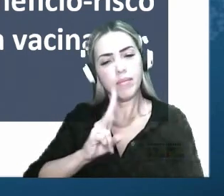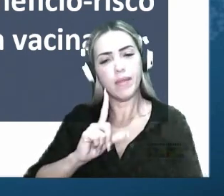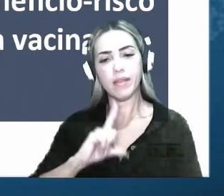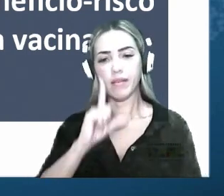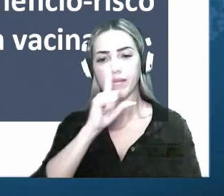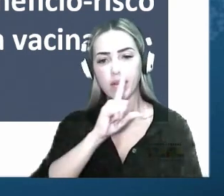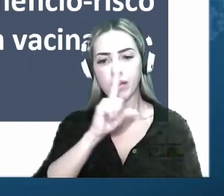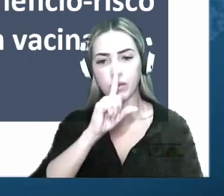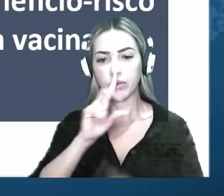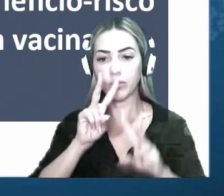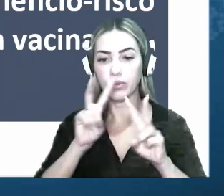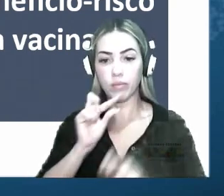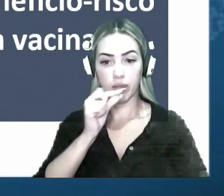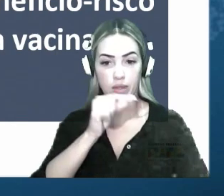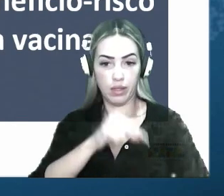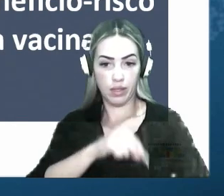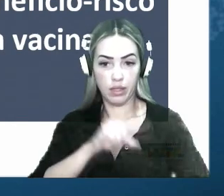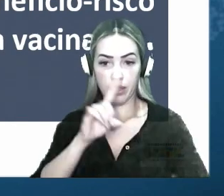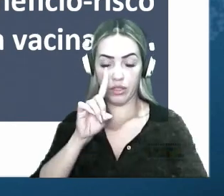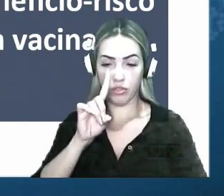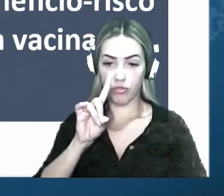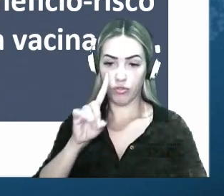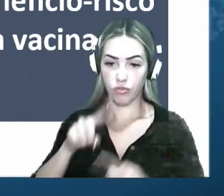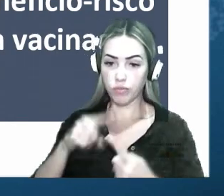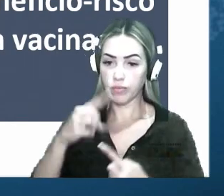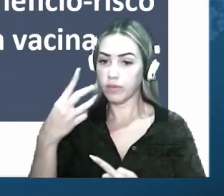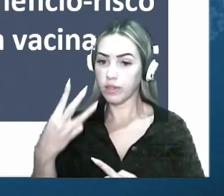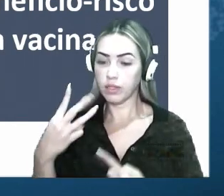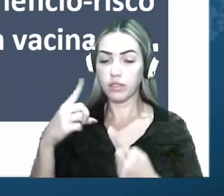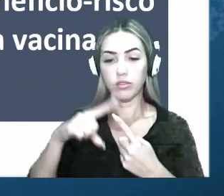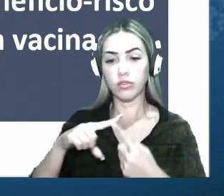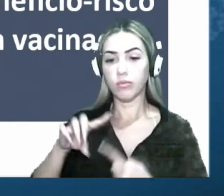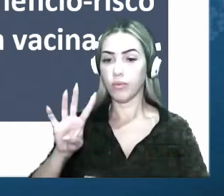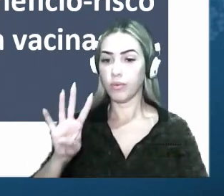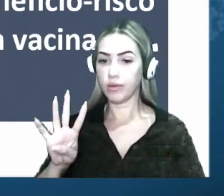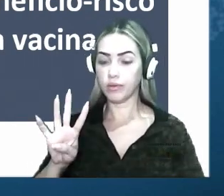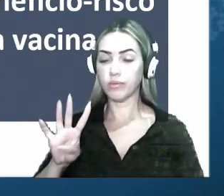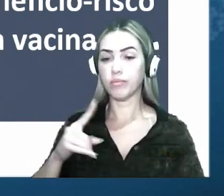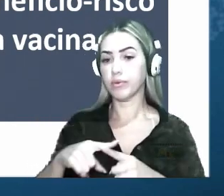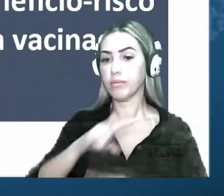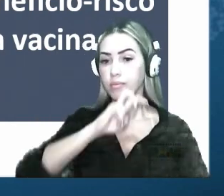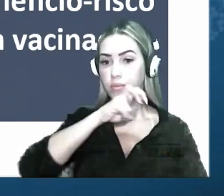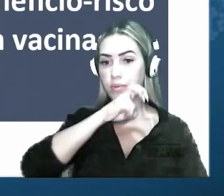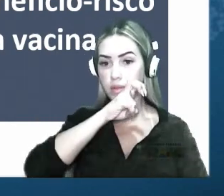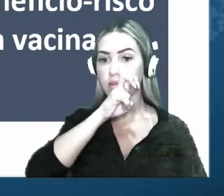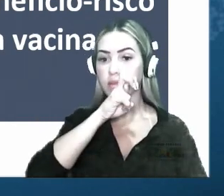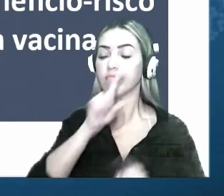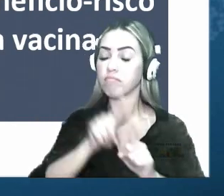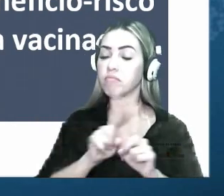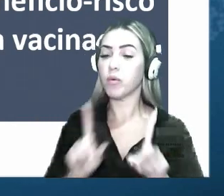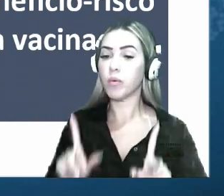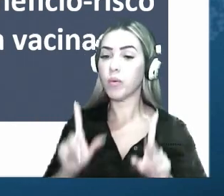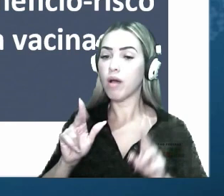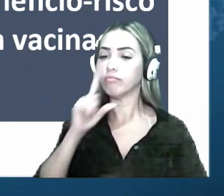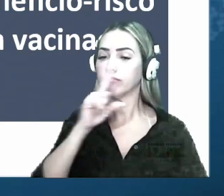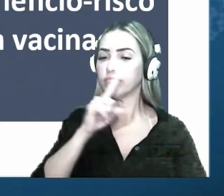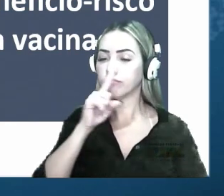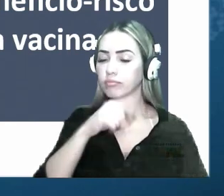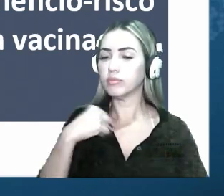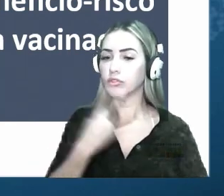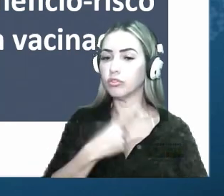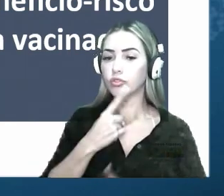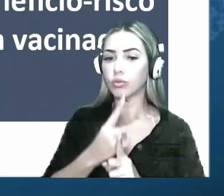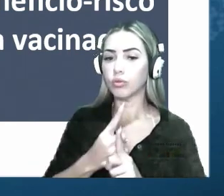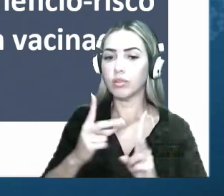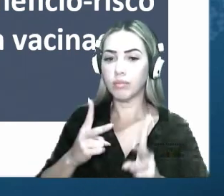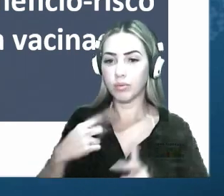dengue 4. E isso precisa ficar registrado, porque o Butantan vai ter a mesma lacuna. E a gente espera o mesmo sarrafo aqui. Não sei se tem alguém da